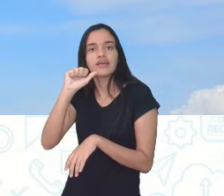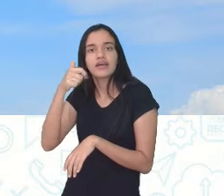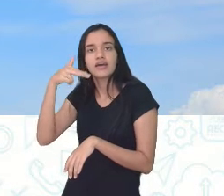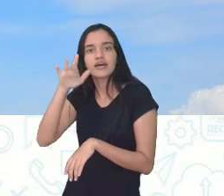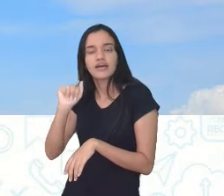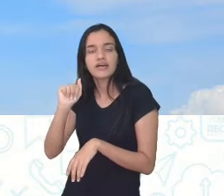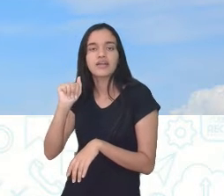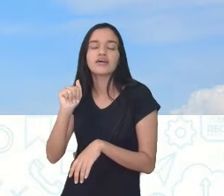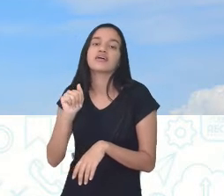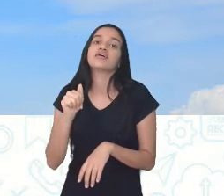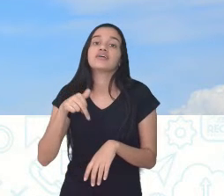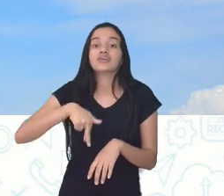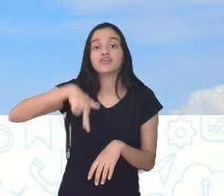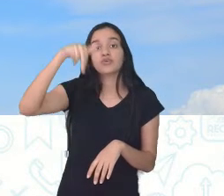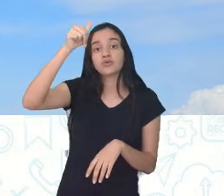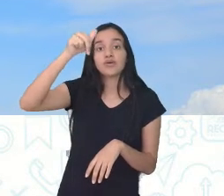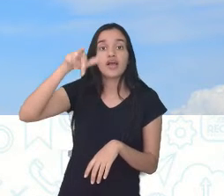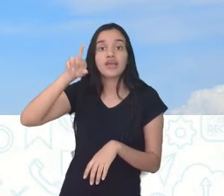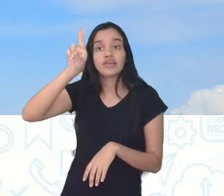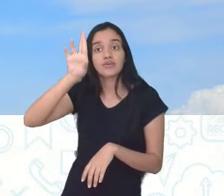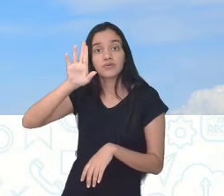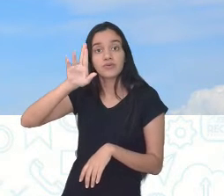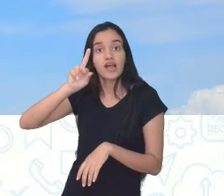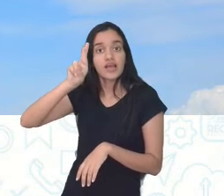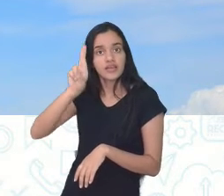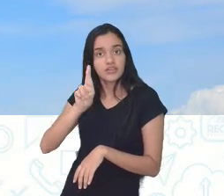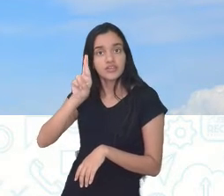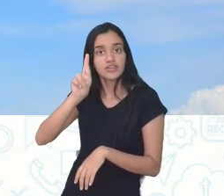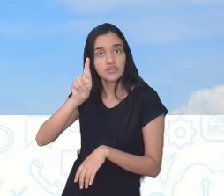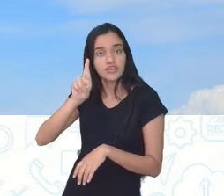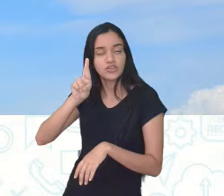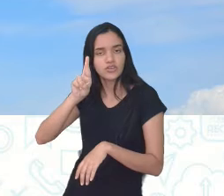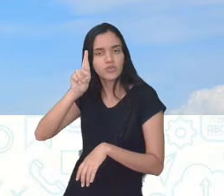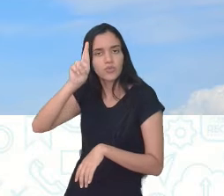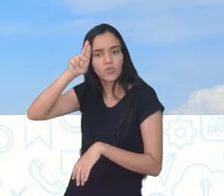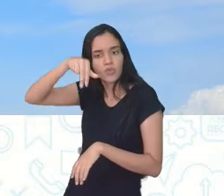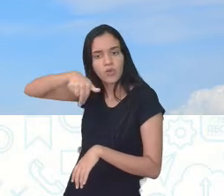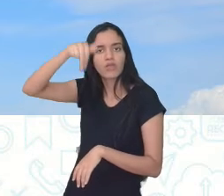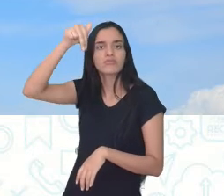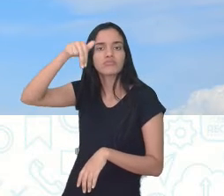as províncias na época, eles começaram a dizer